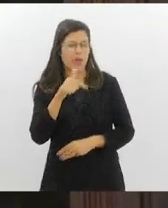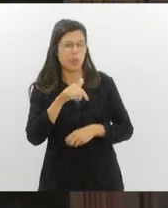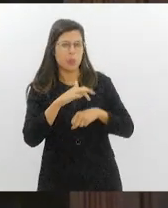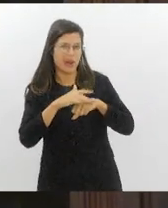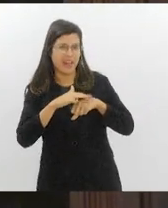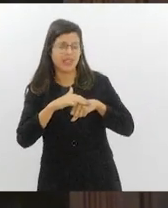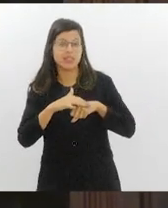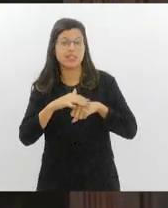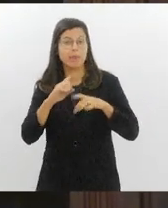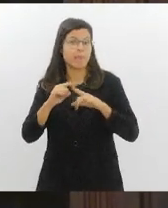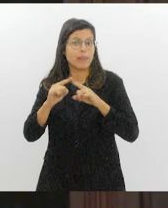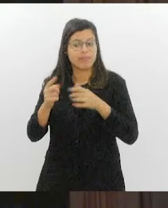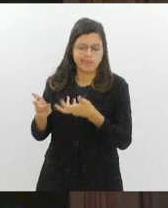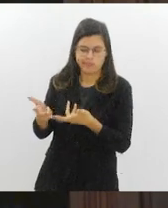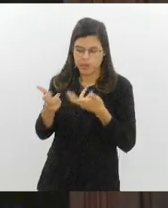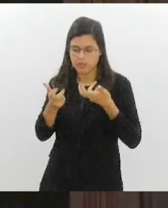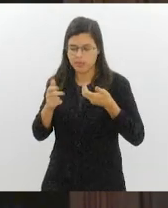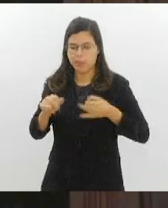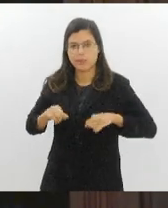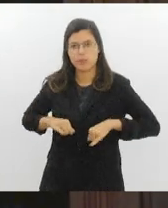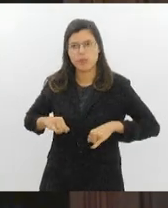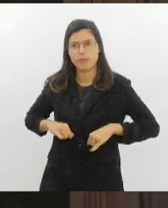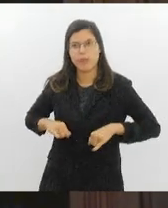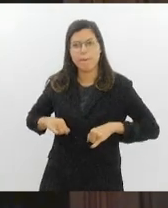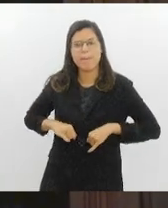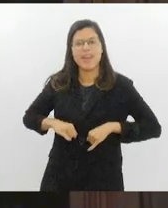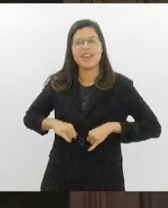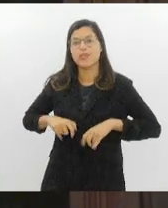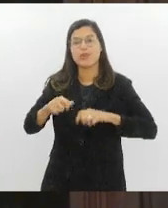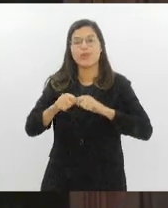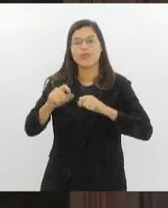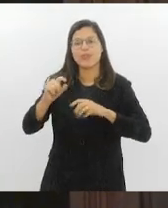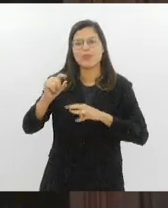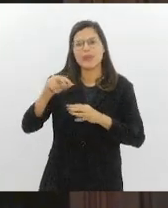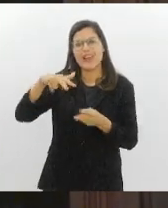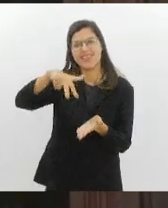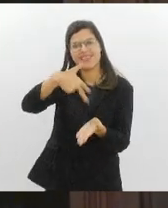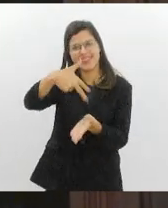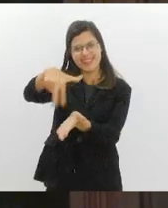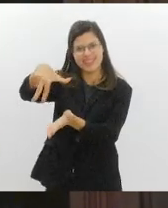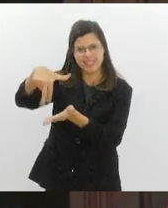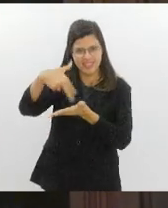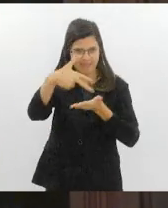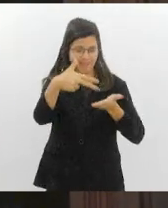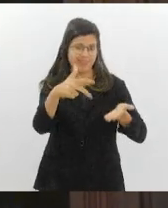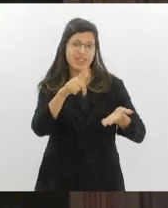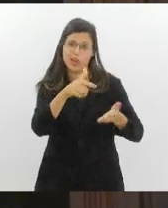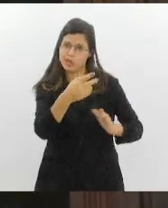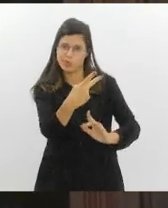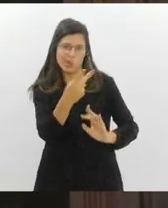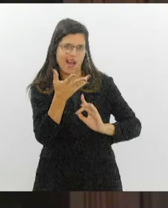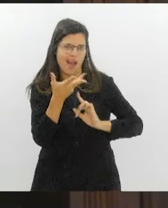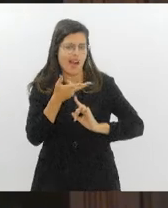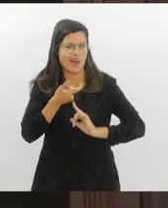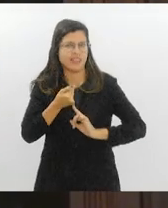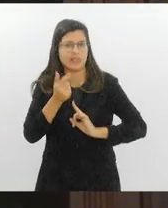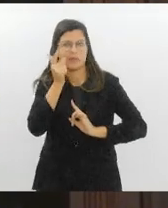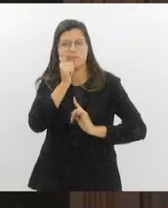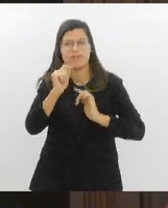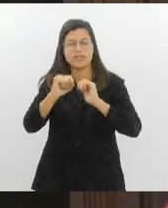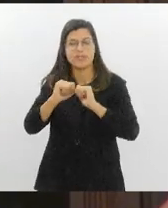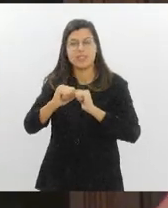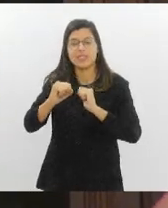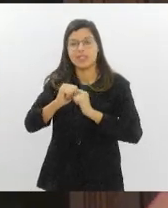sofrimento e sai levitando, dançando no espaço. Essa é a sua arte. Você consegue fazer as pessoas